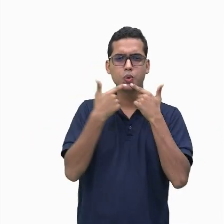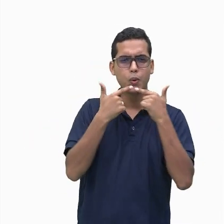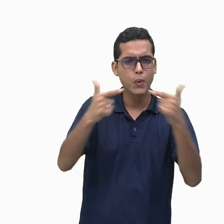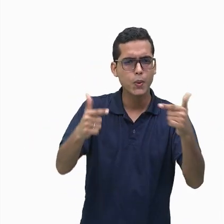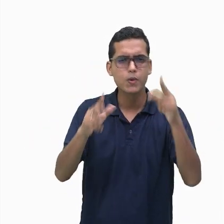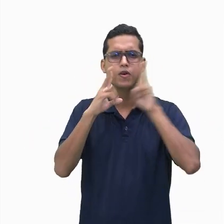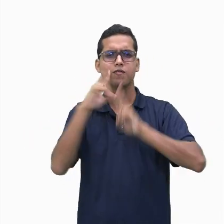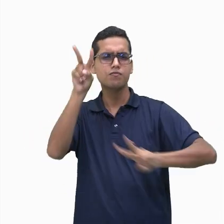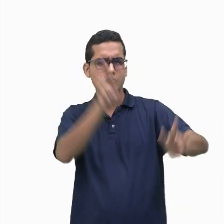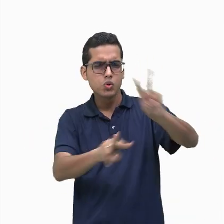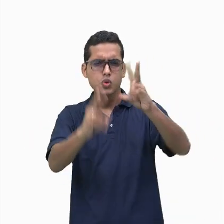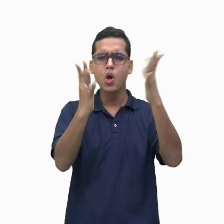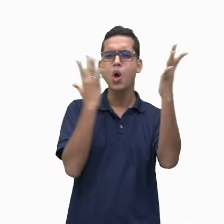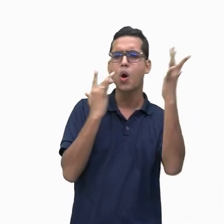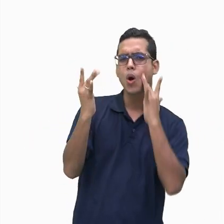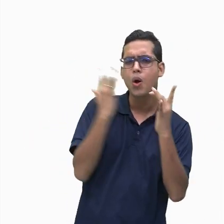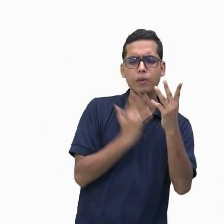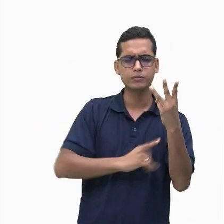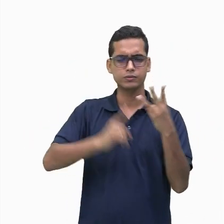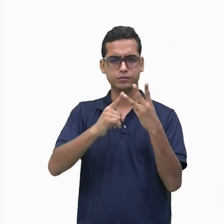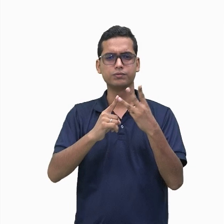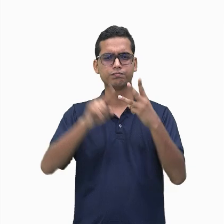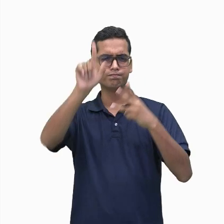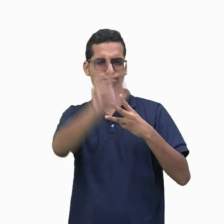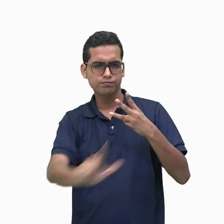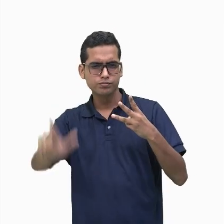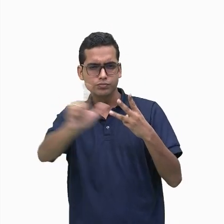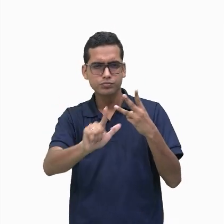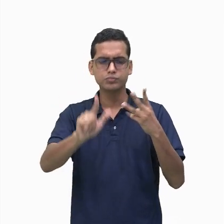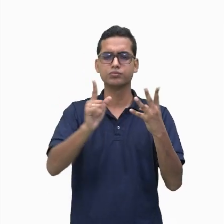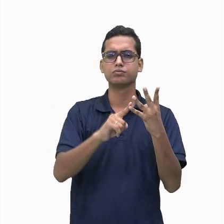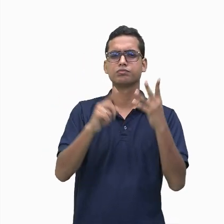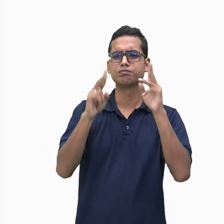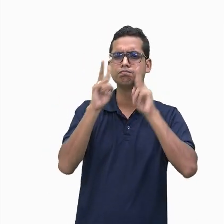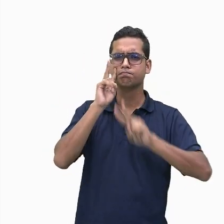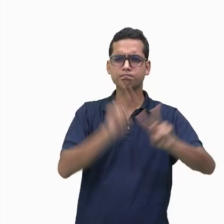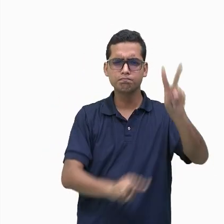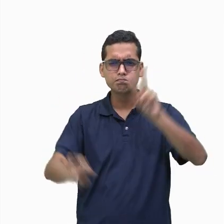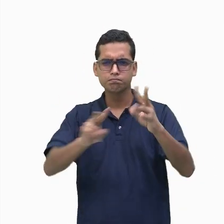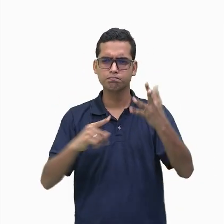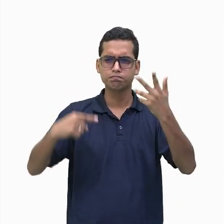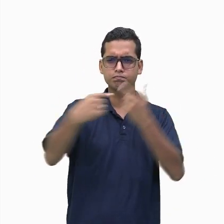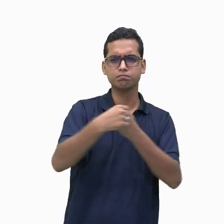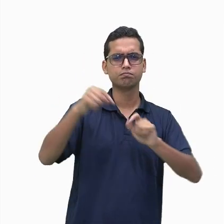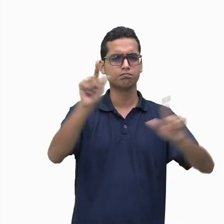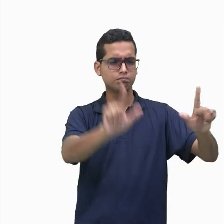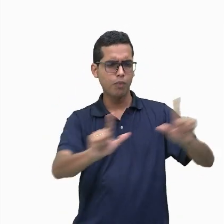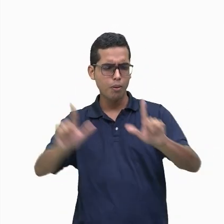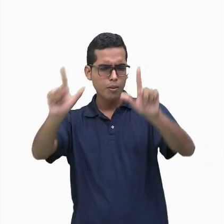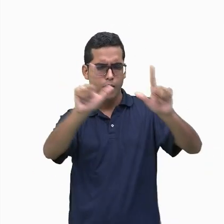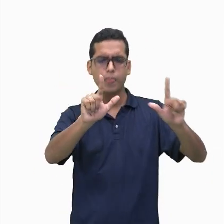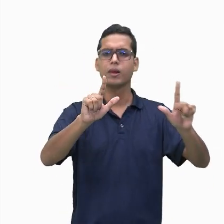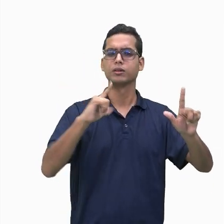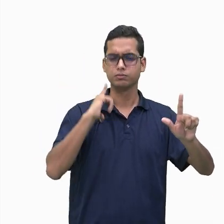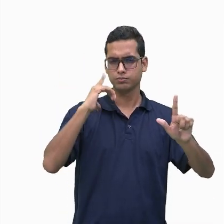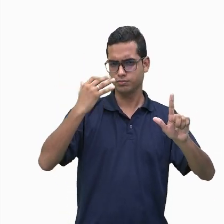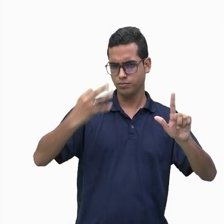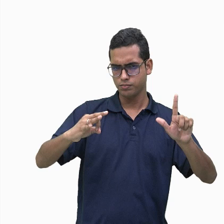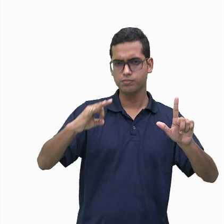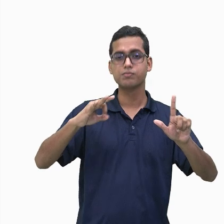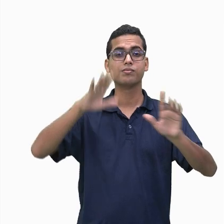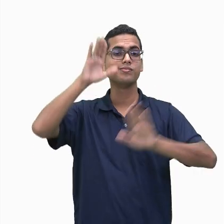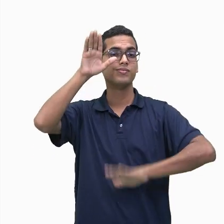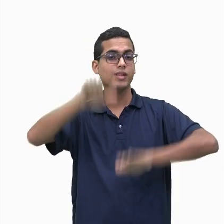visual, cênica, música, literária e etc. Tá? Eles variam conforme a forma de